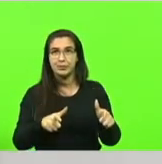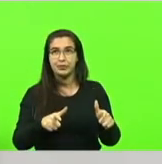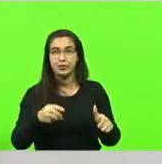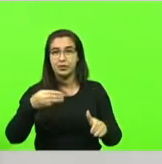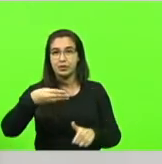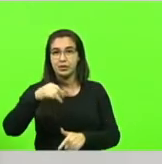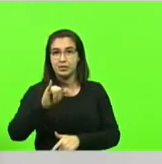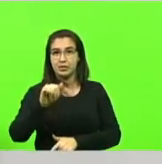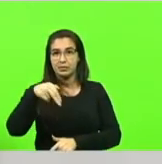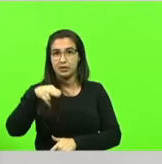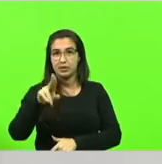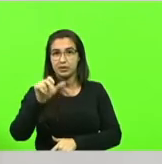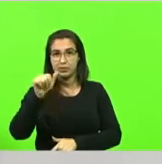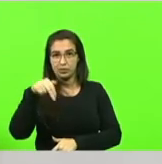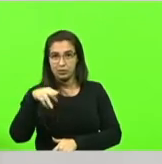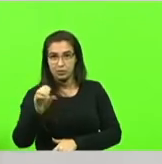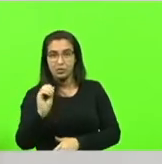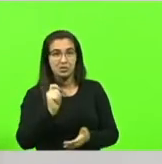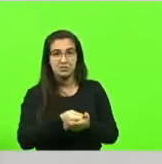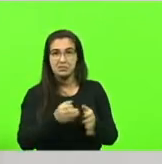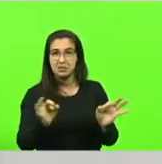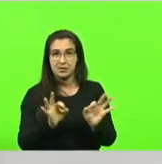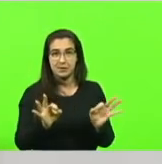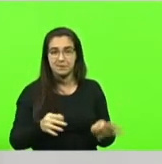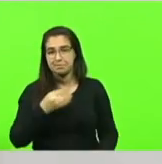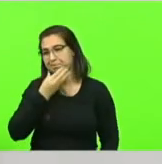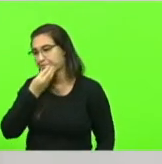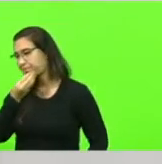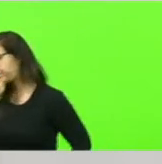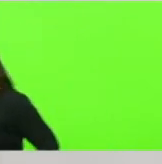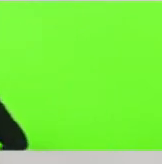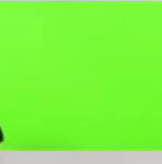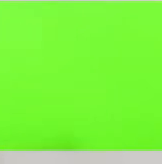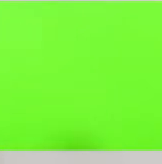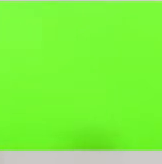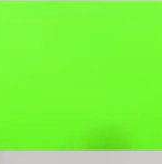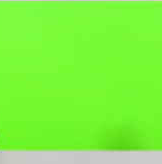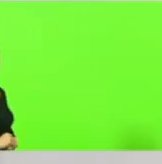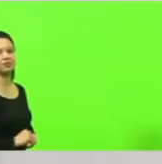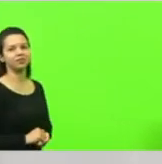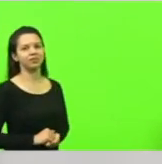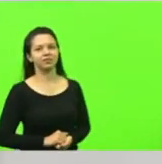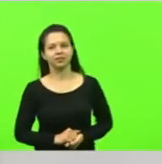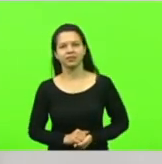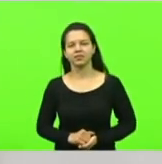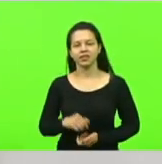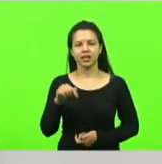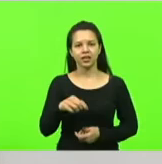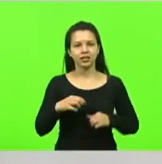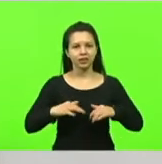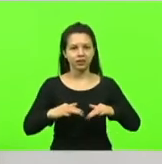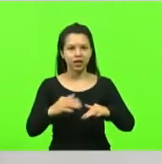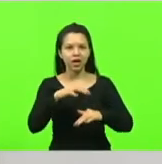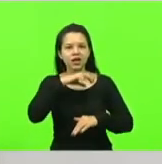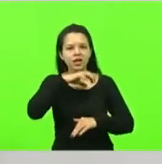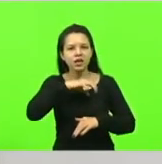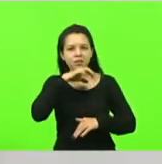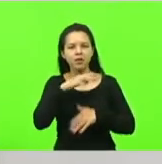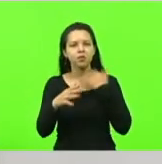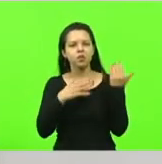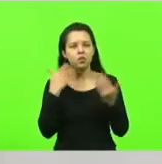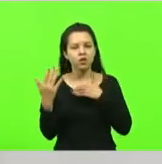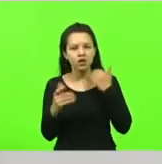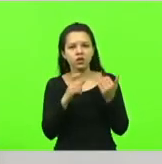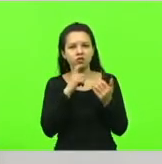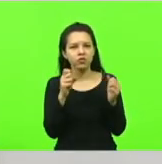Minuano, em São Joaquim, também não foi pago. Lá o canil de São Joaquim, que os animais estavam morrendo no inverno, 100